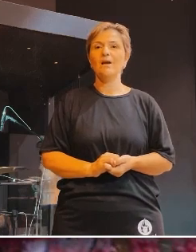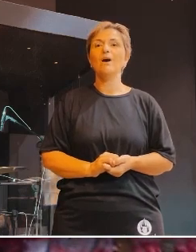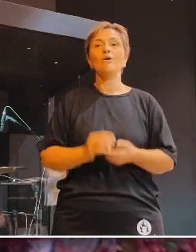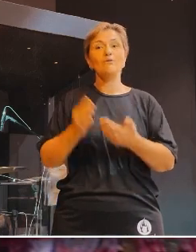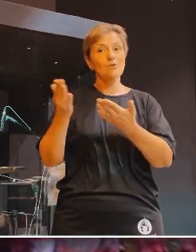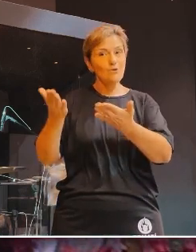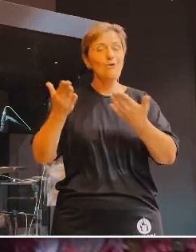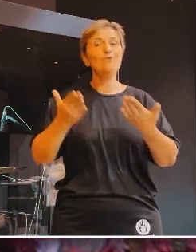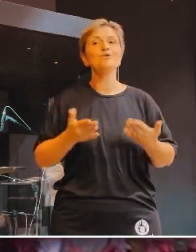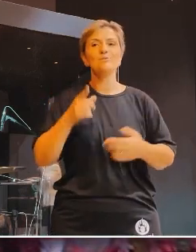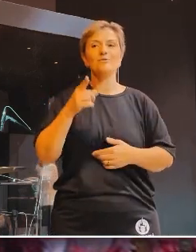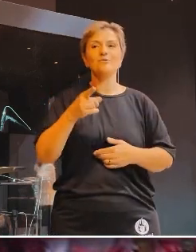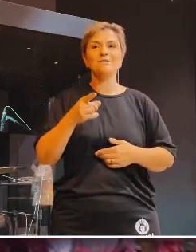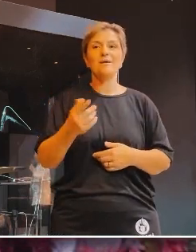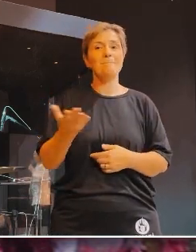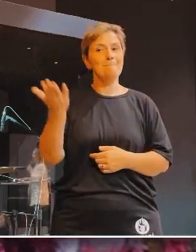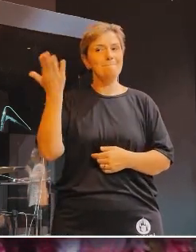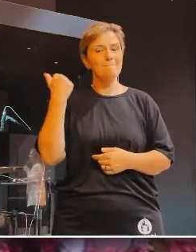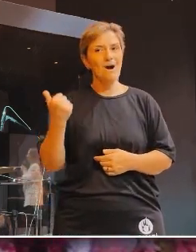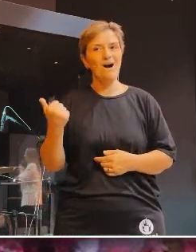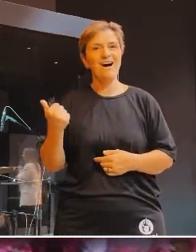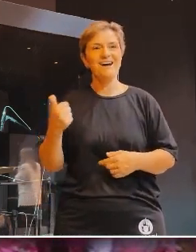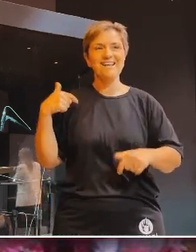essa pessoa: bora